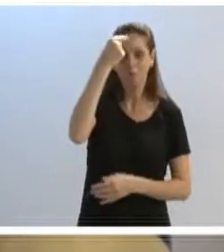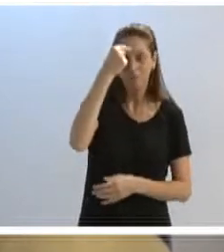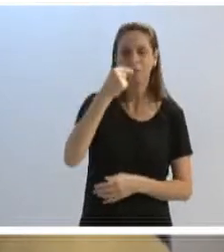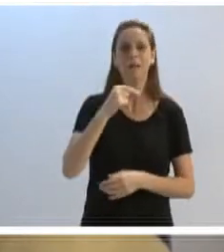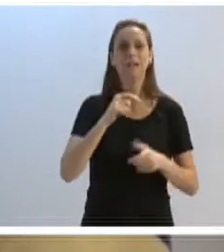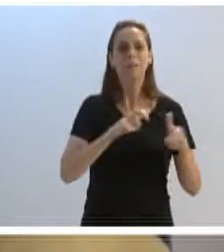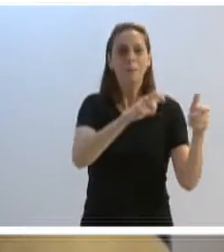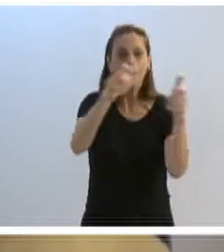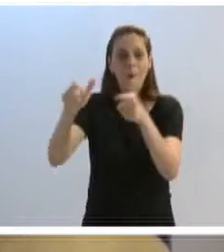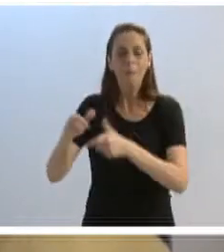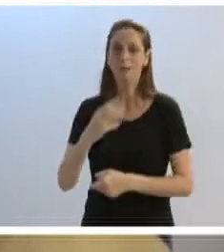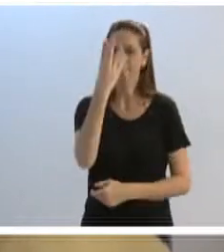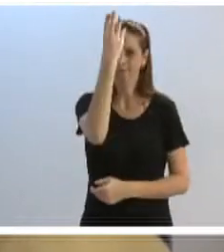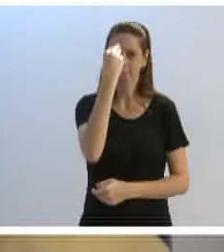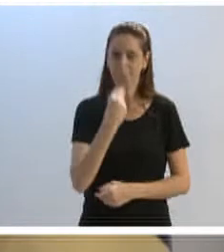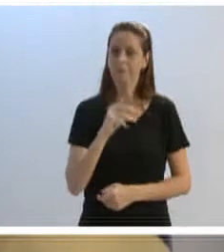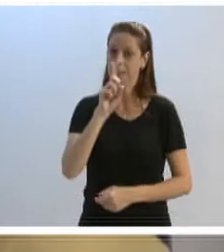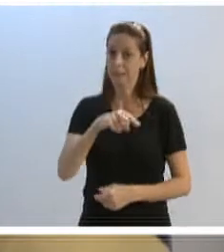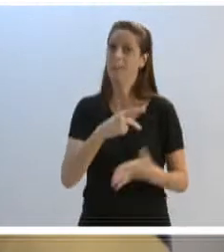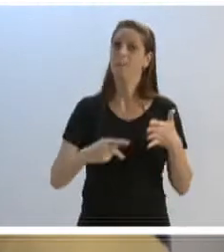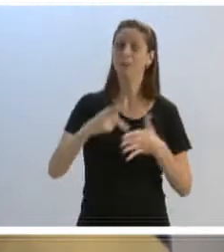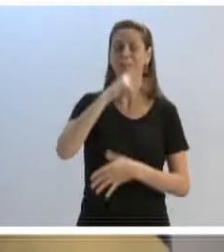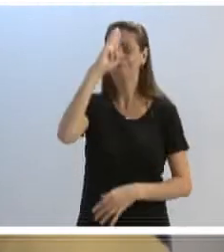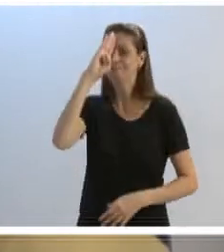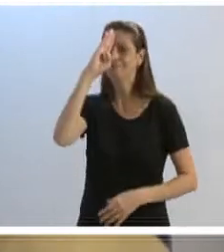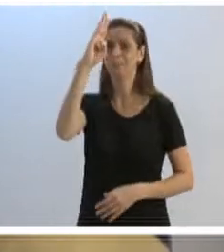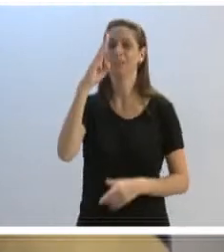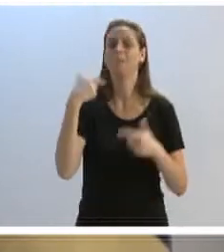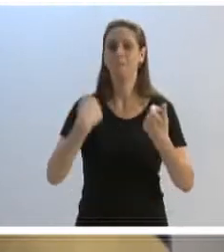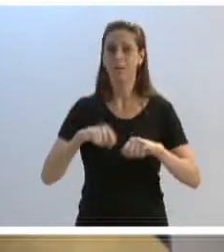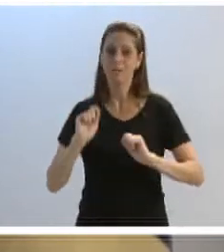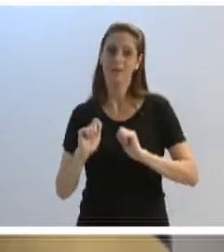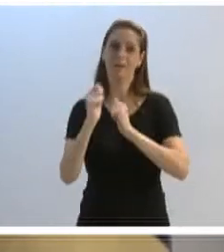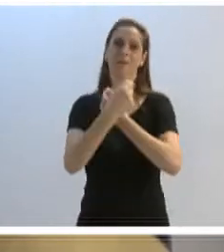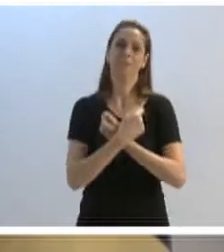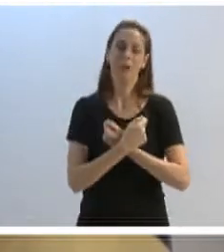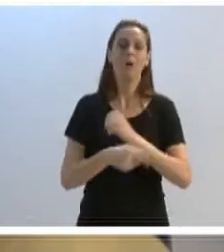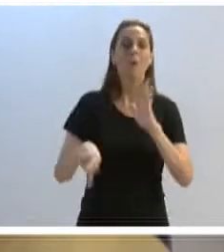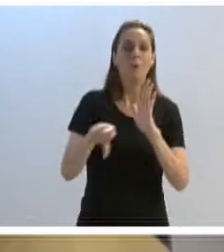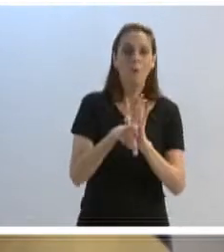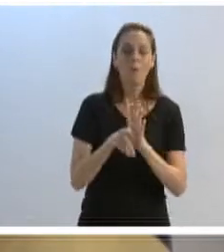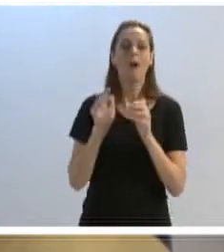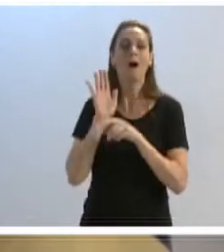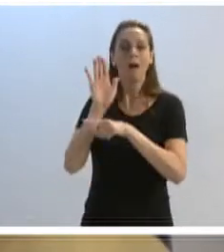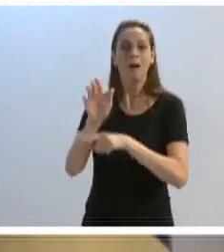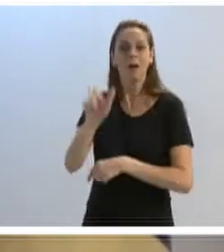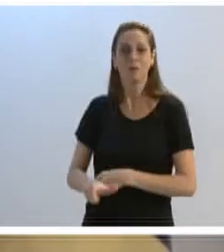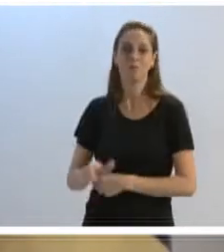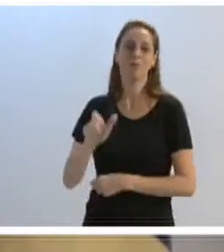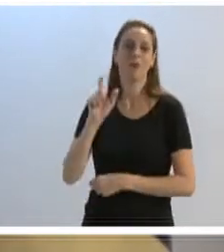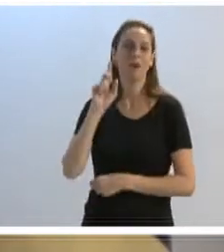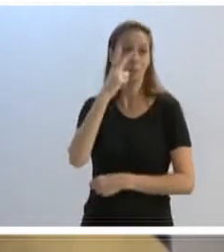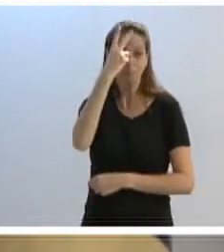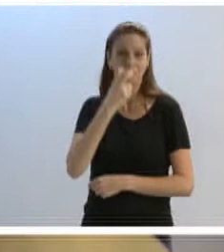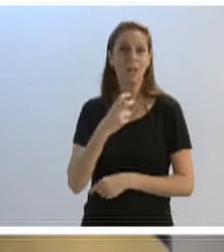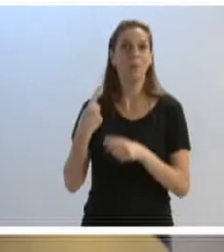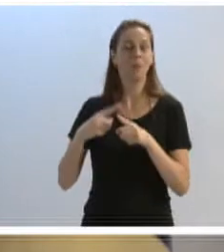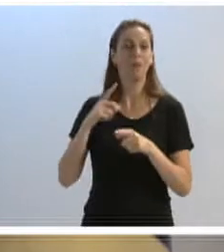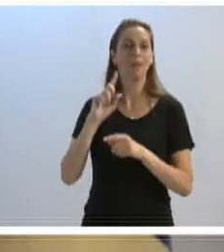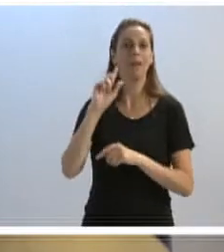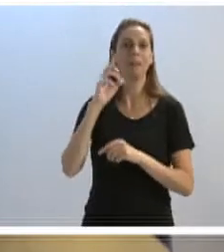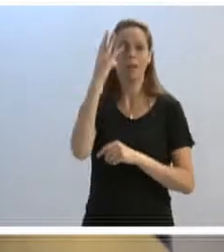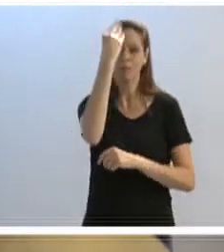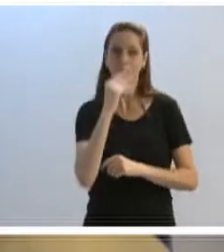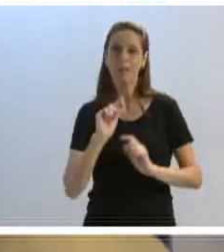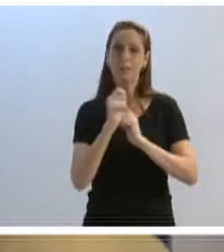sinaleiras que devem ter prioridade para serem equipadas com o sistema sonoro. Nossa luta é que